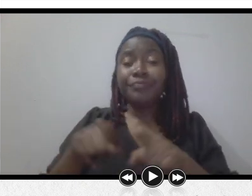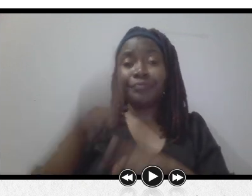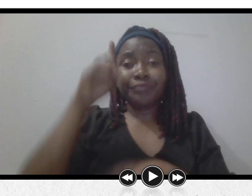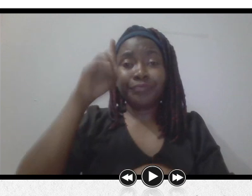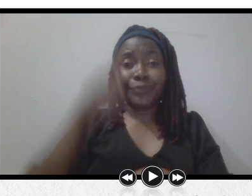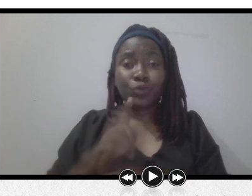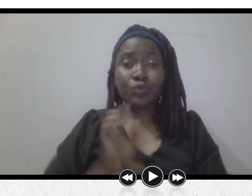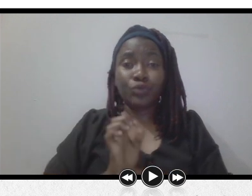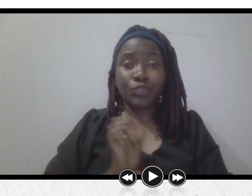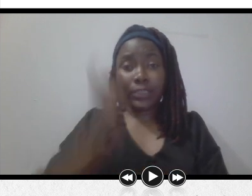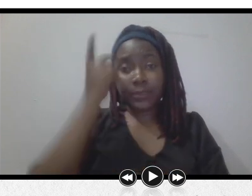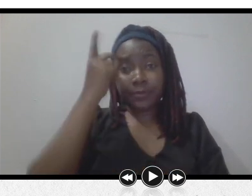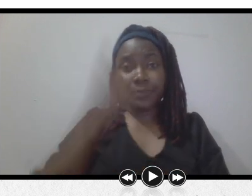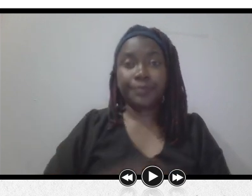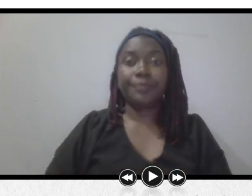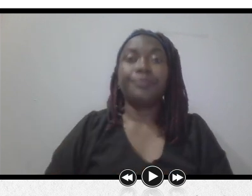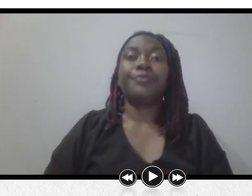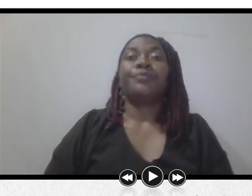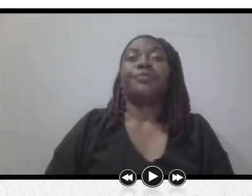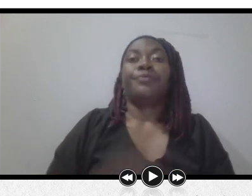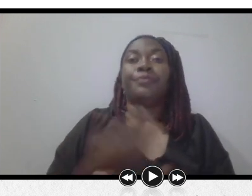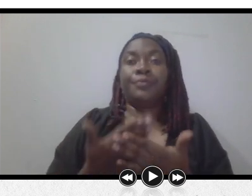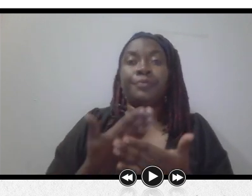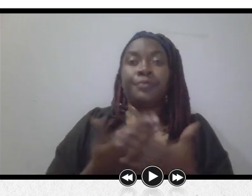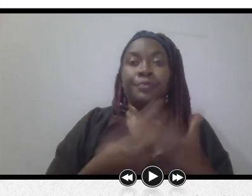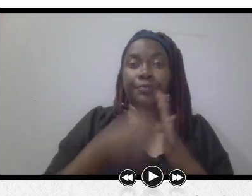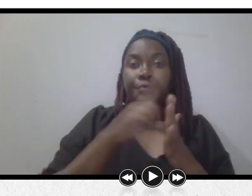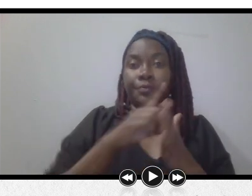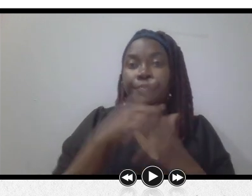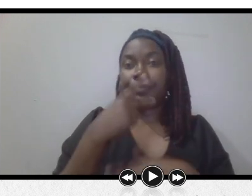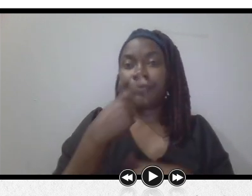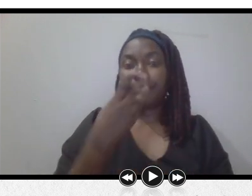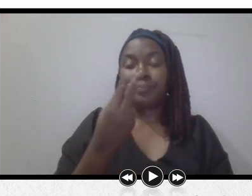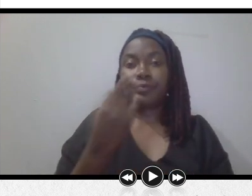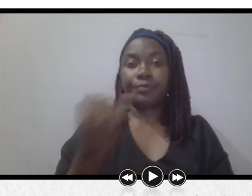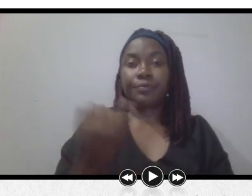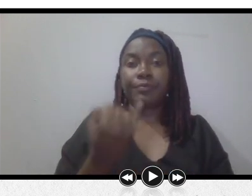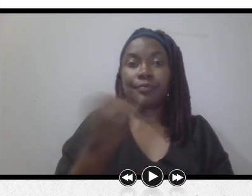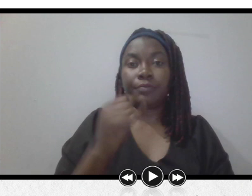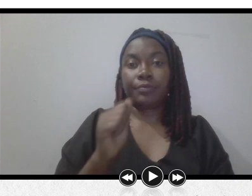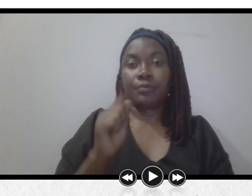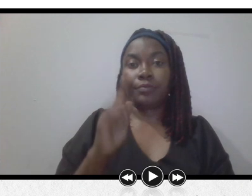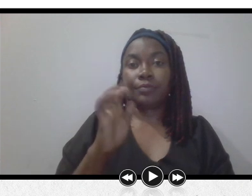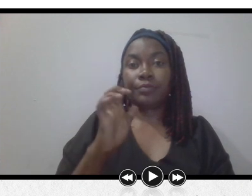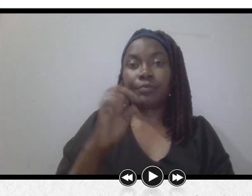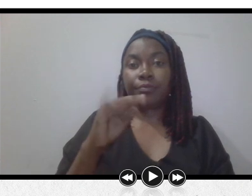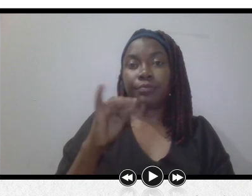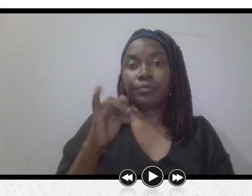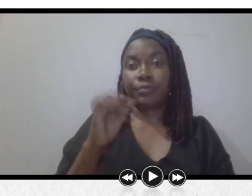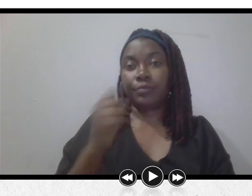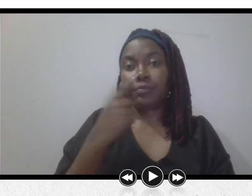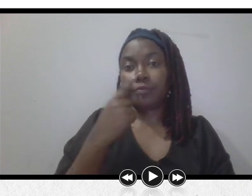do Estado de São Paulo. Na aula anterior, falamos bastante sobre a importância das agências reguladoras, falamos um